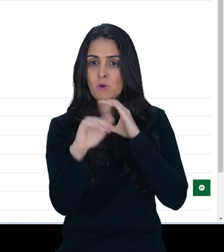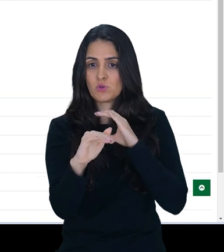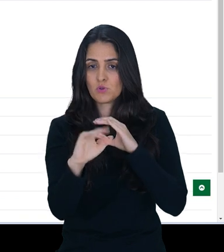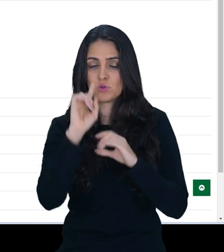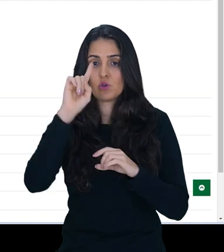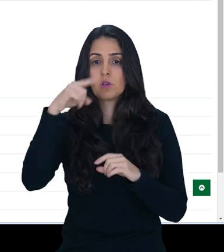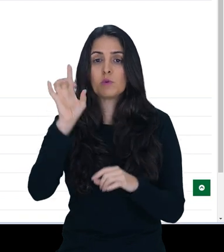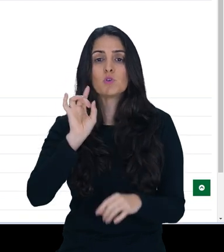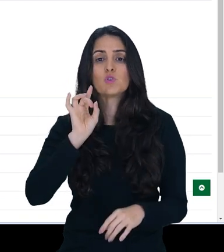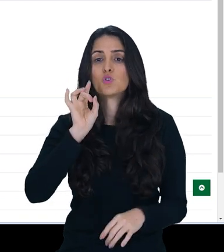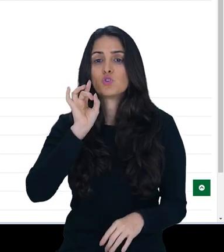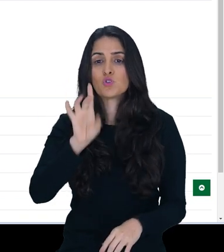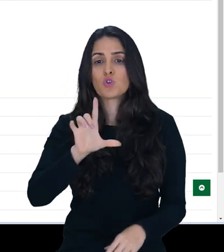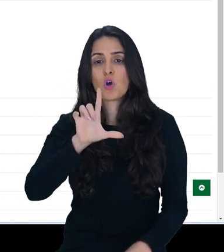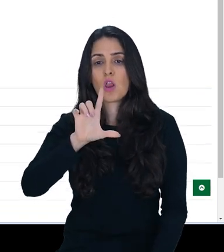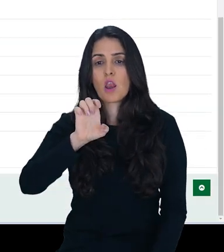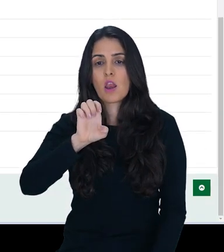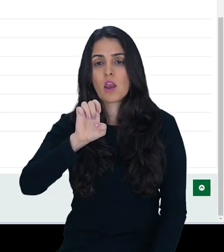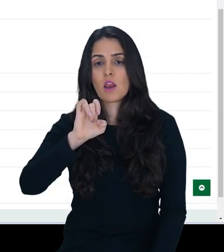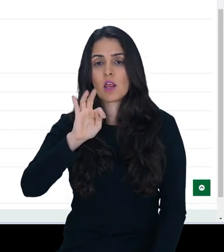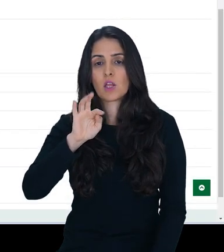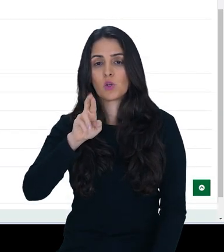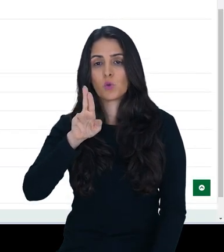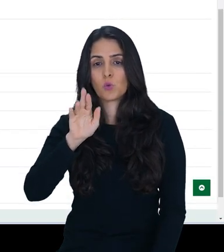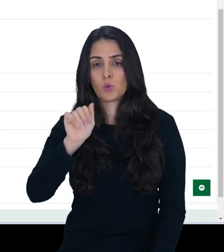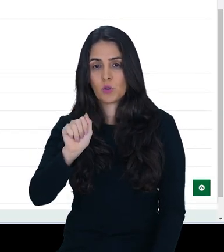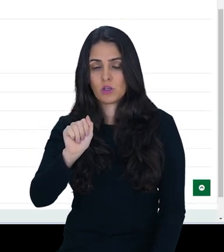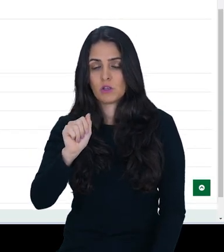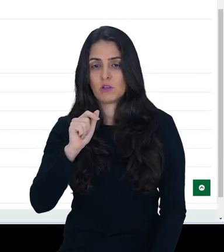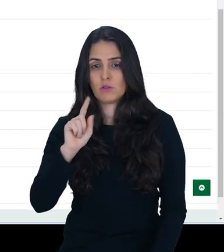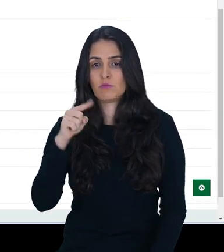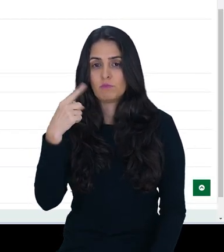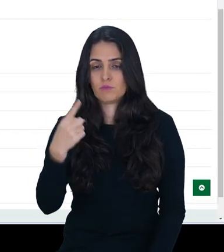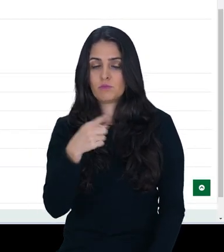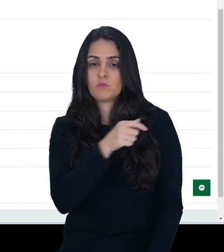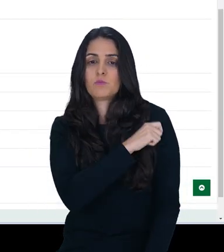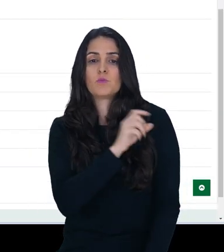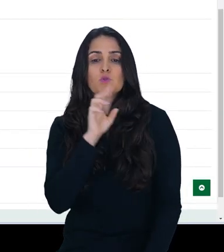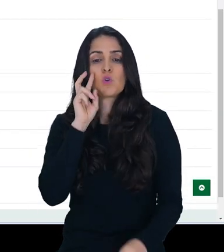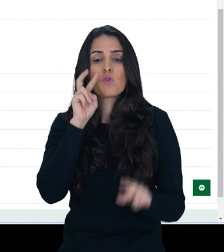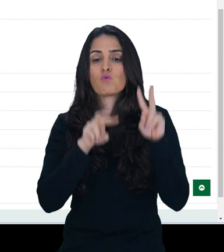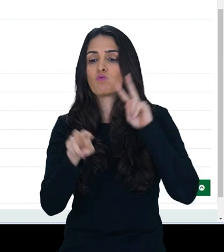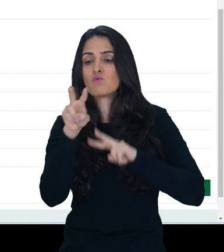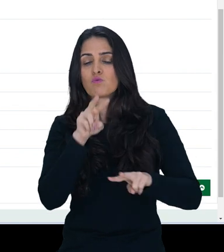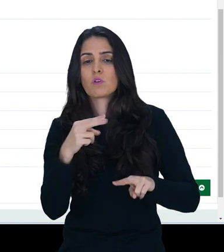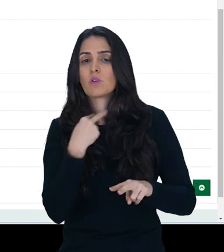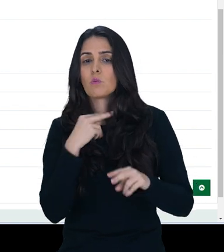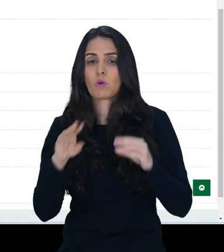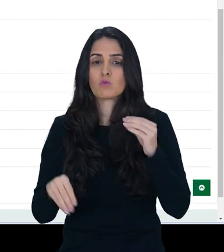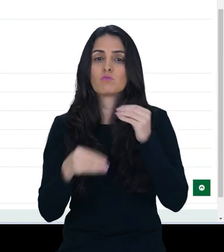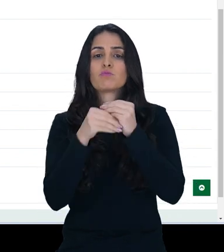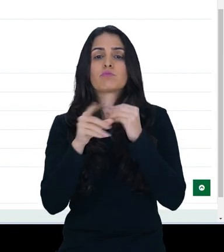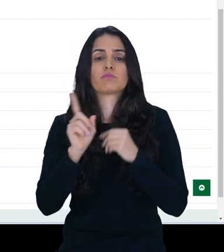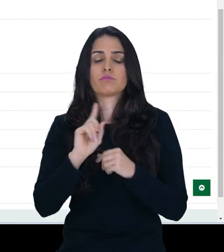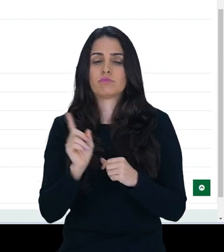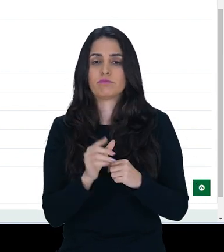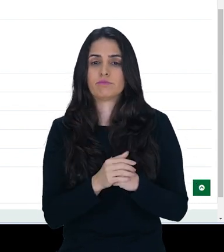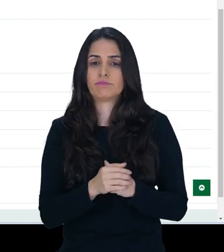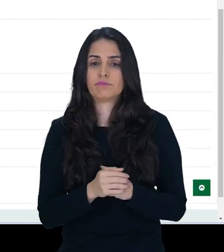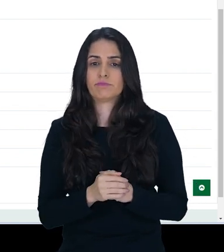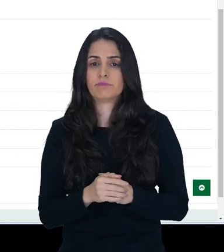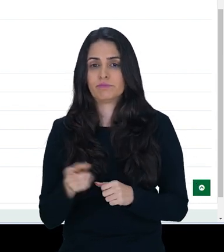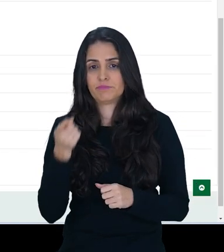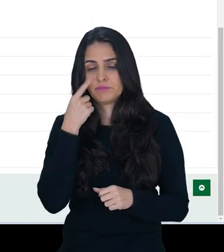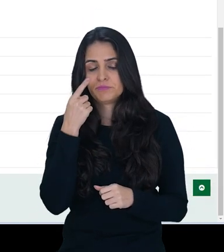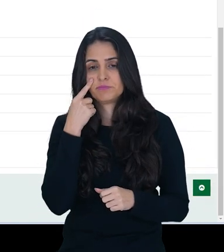partir de uma determinada data aqui nas avaliações nós temos uma configuração simples